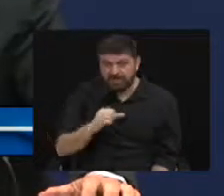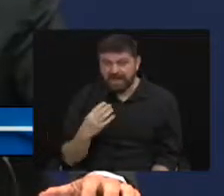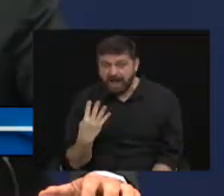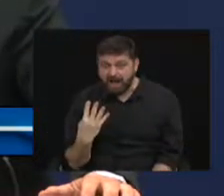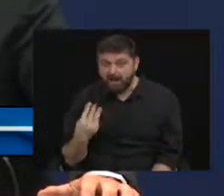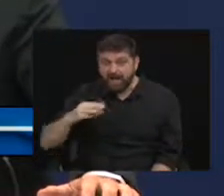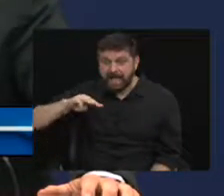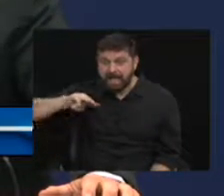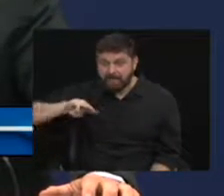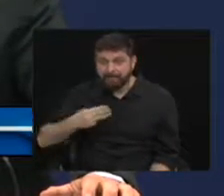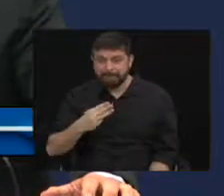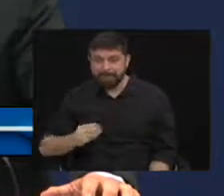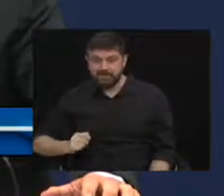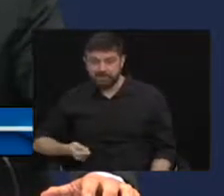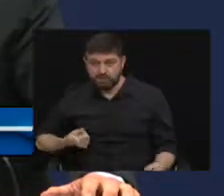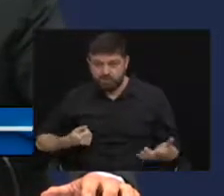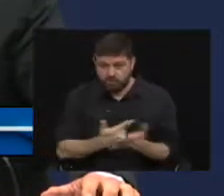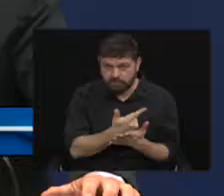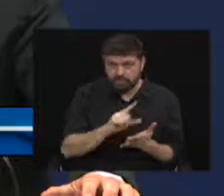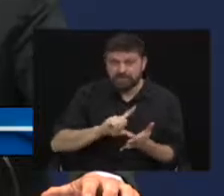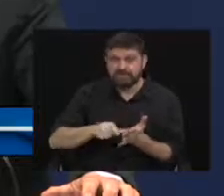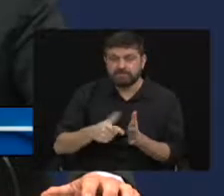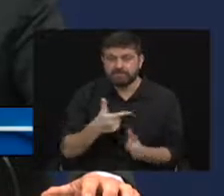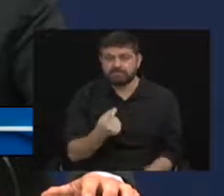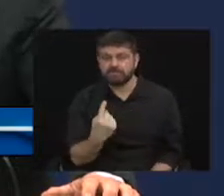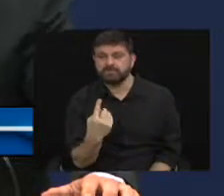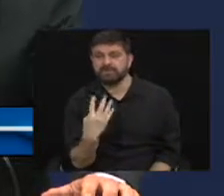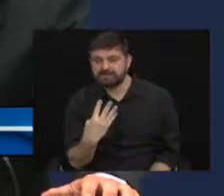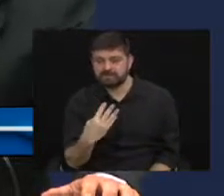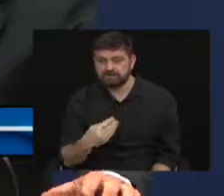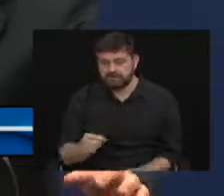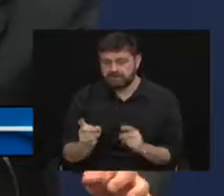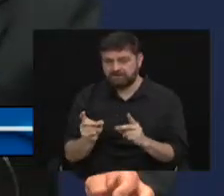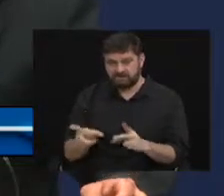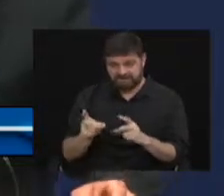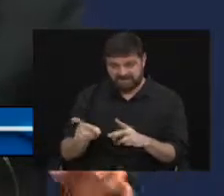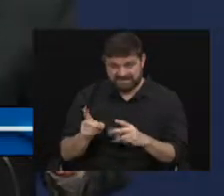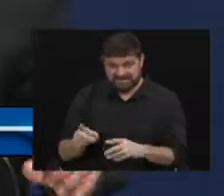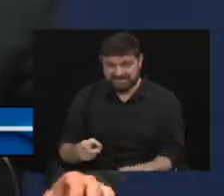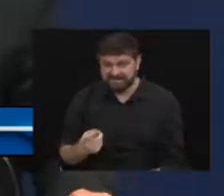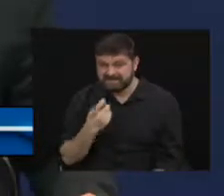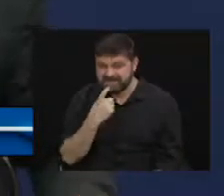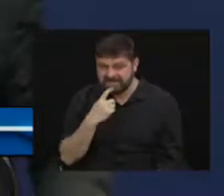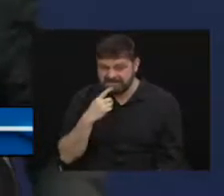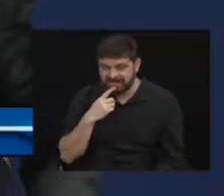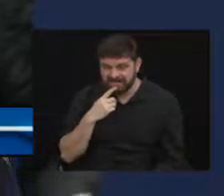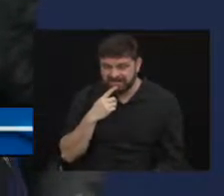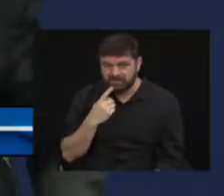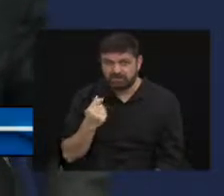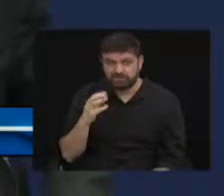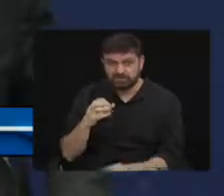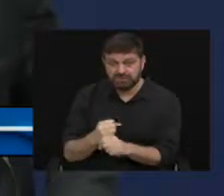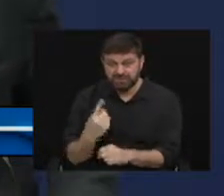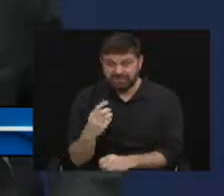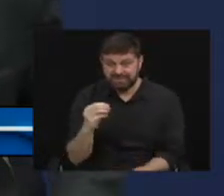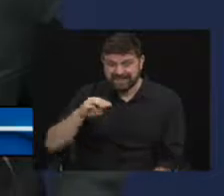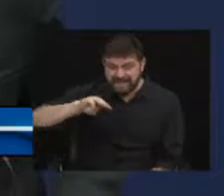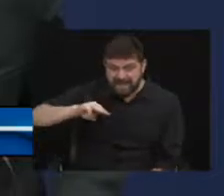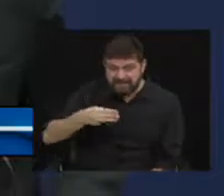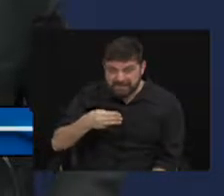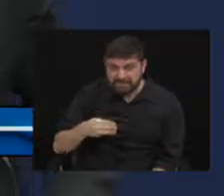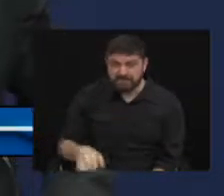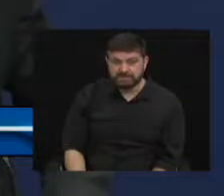dar um único exemplo. O Colégio Ateneu, que até hoje, o antigo Colégio Ateneu, que até